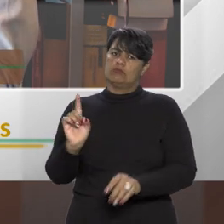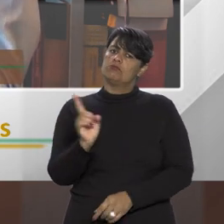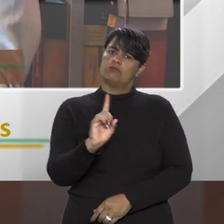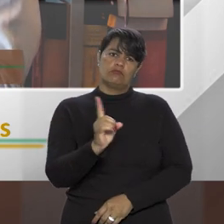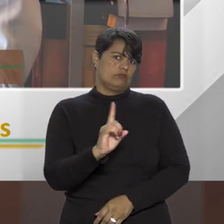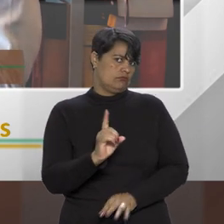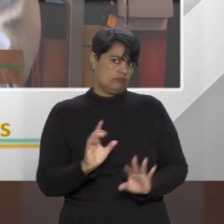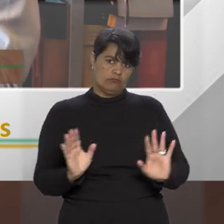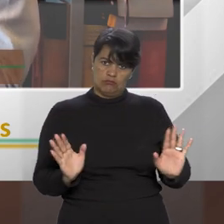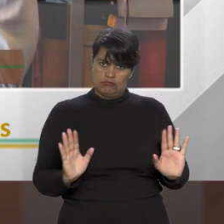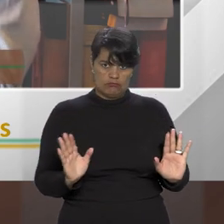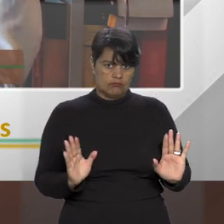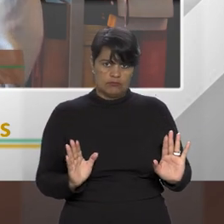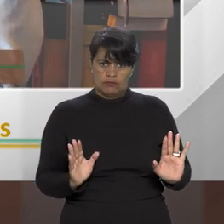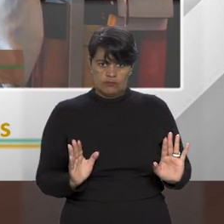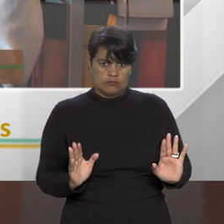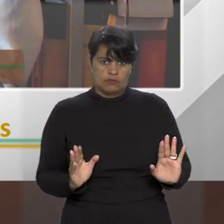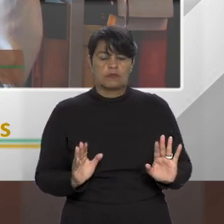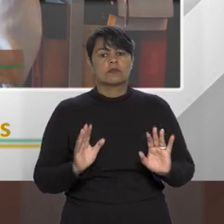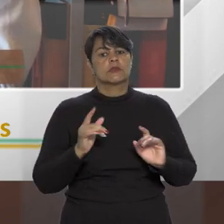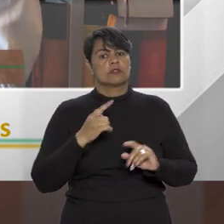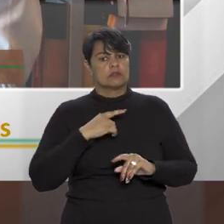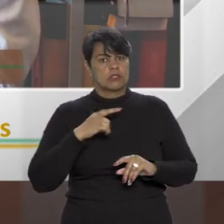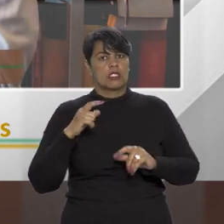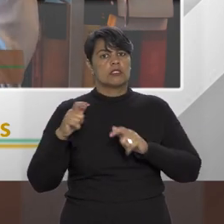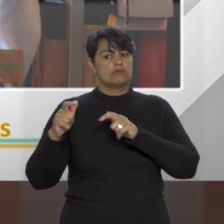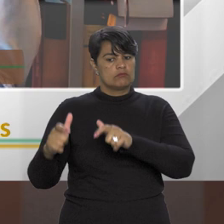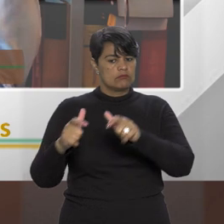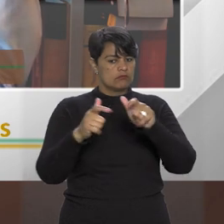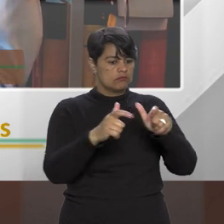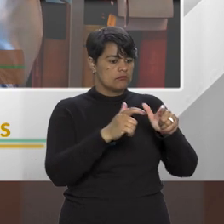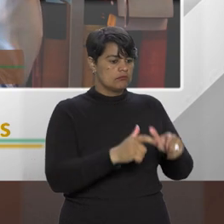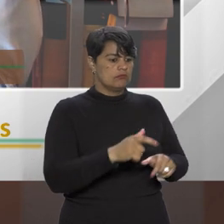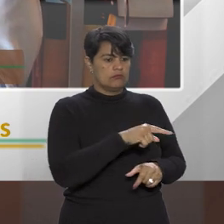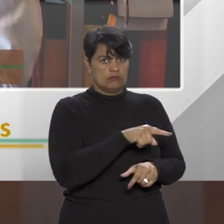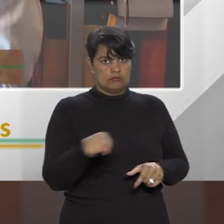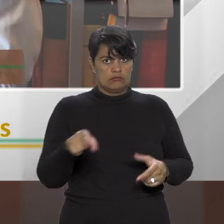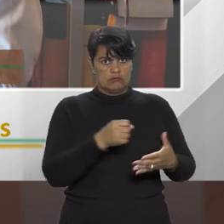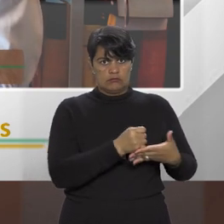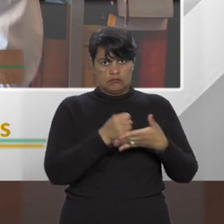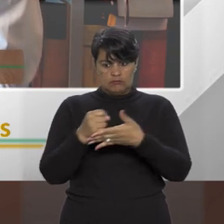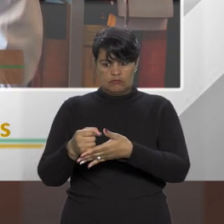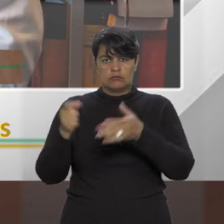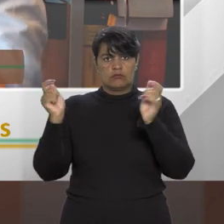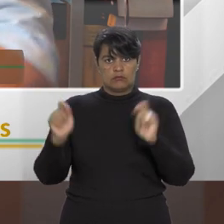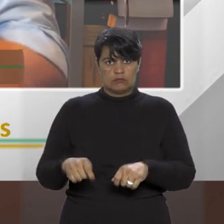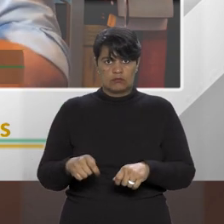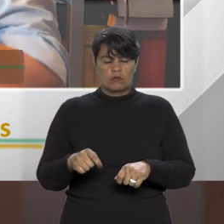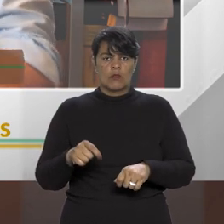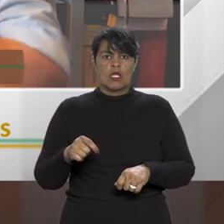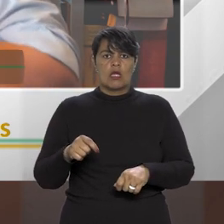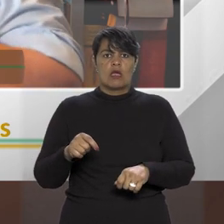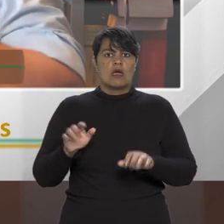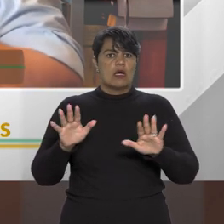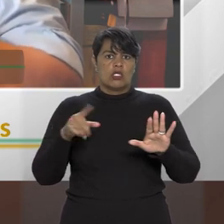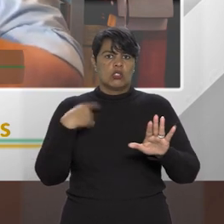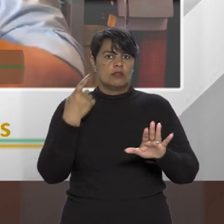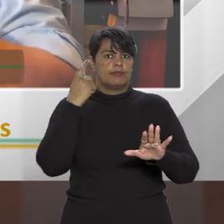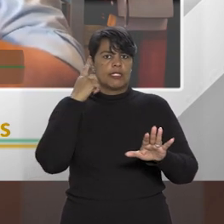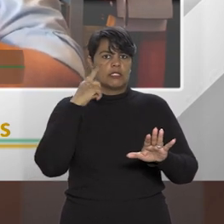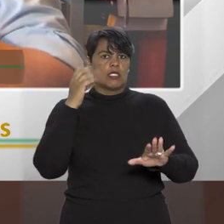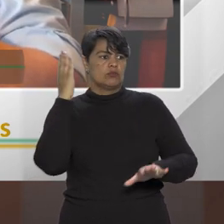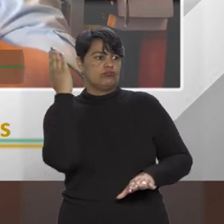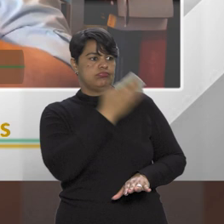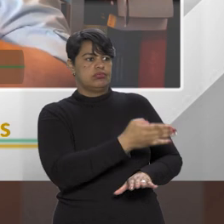um eventual, por exemplo, exclusividade para determinadas coisas, isso funcionaria. A mim me parece que